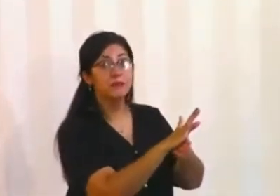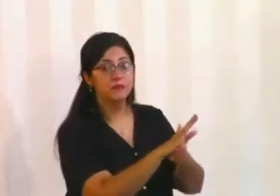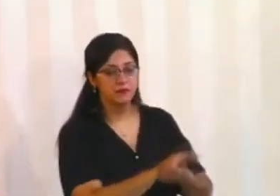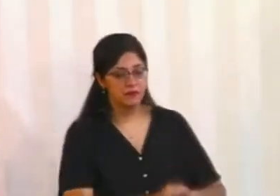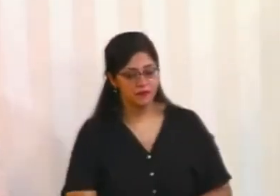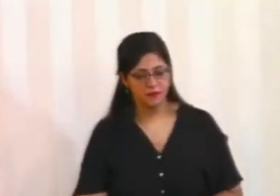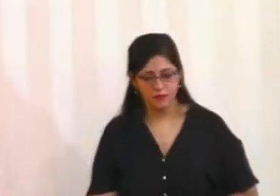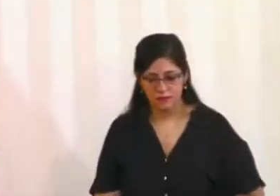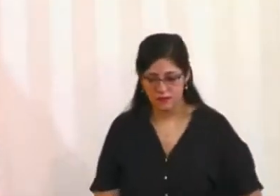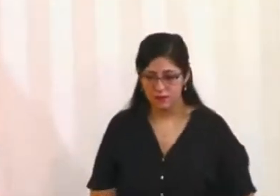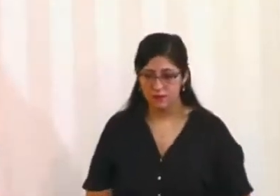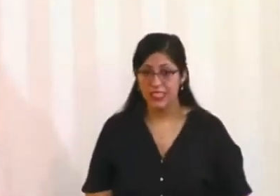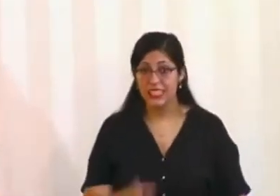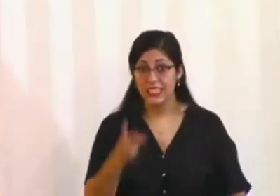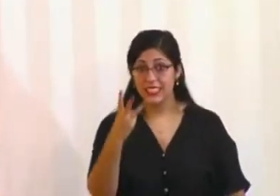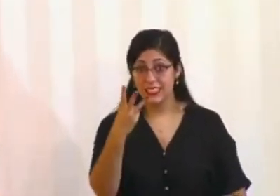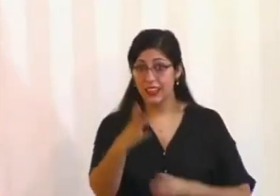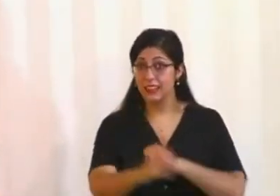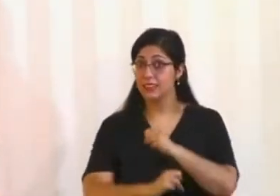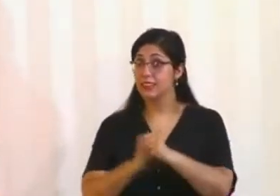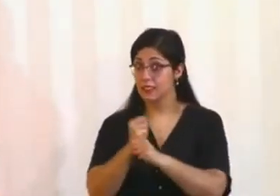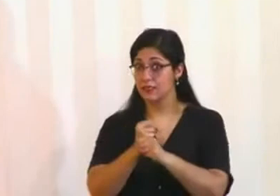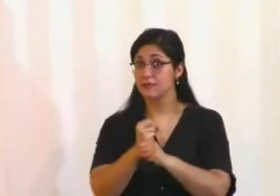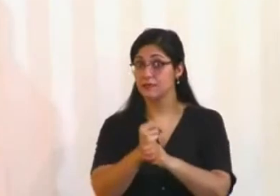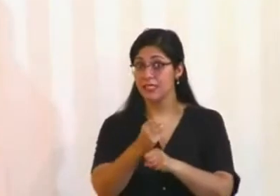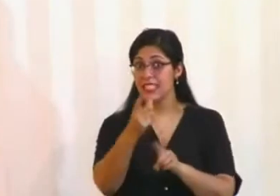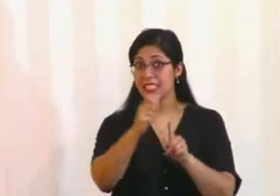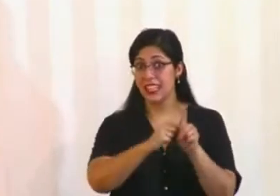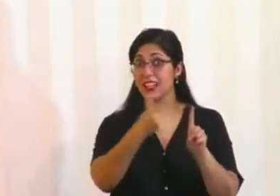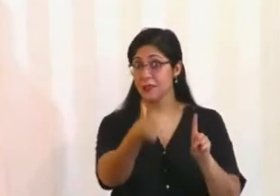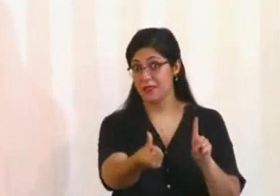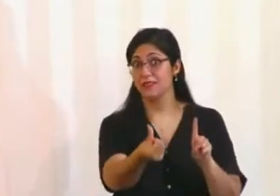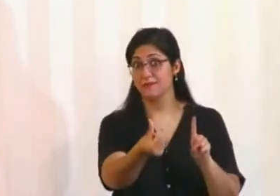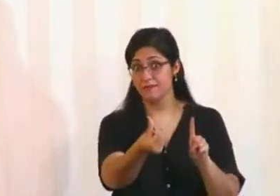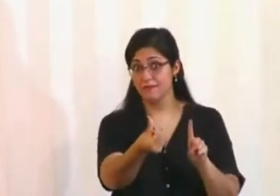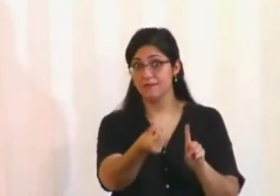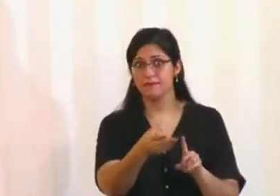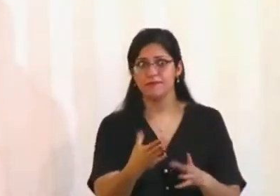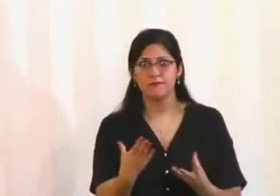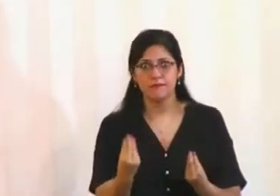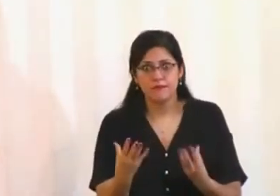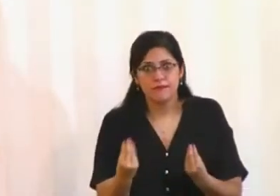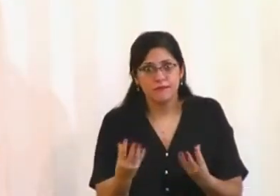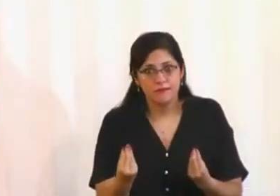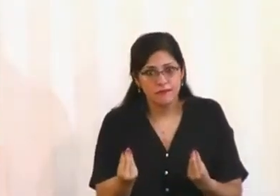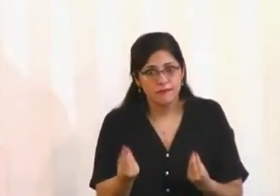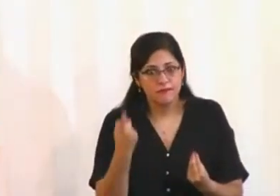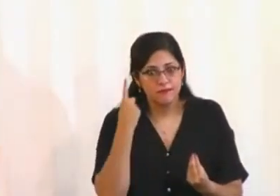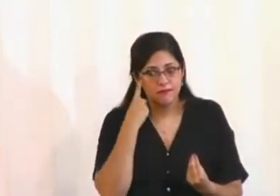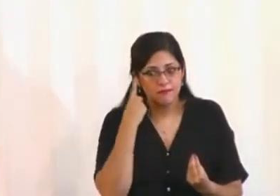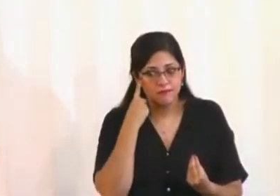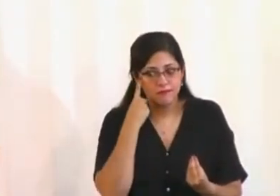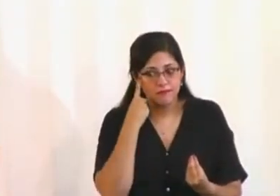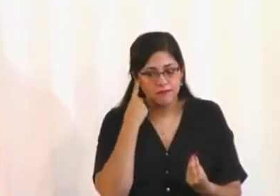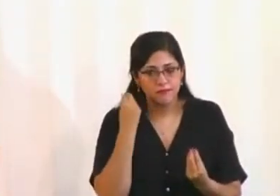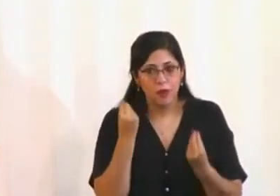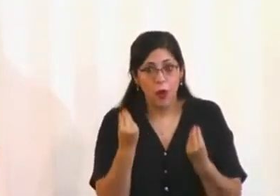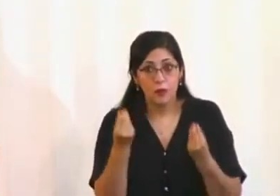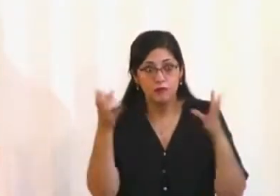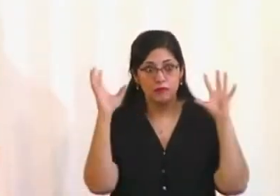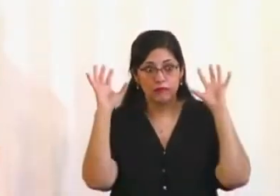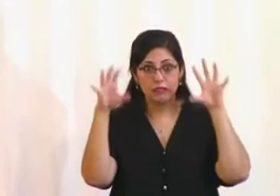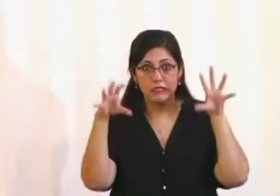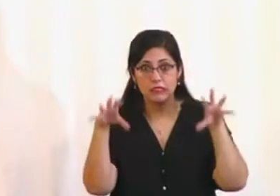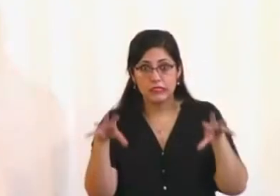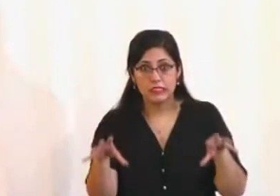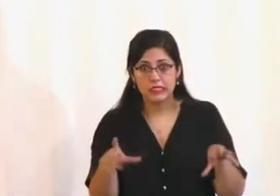durou 3 anos e 6 meses essa seca. 3 anos e 6 meses sem cair uma gota do céu. Você já